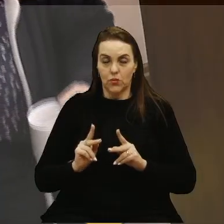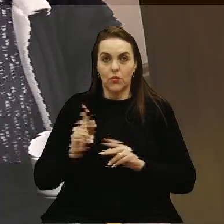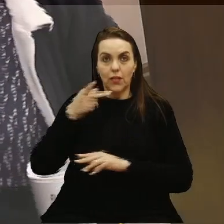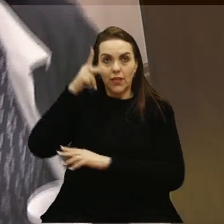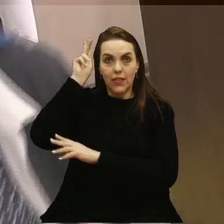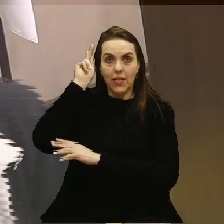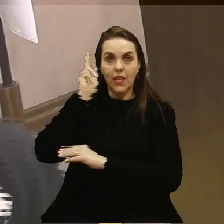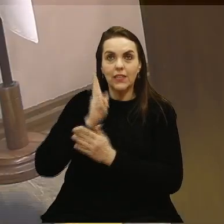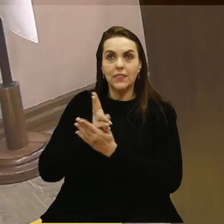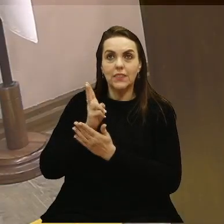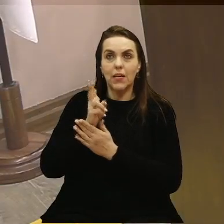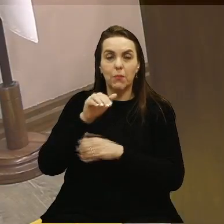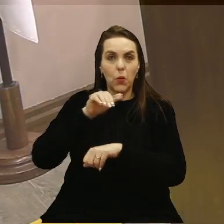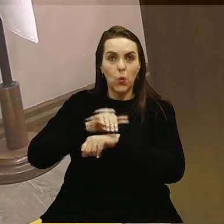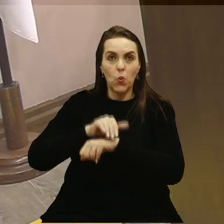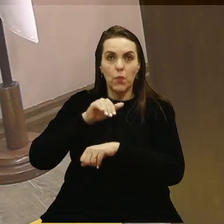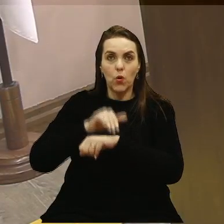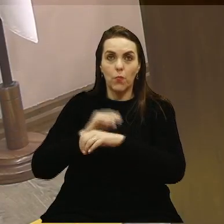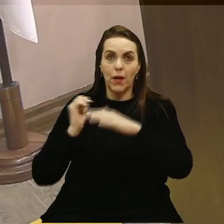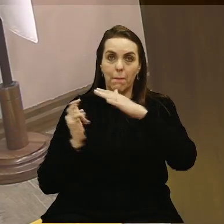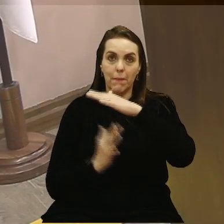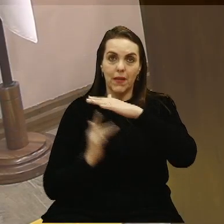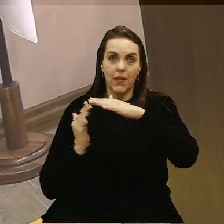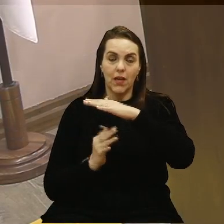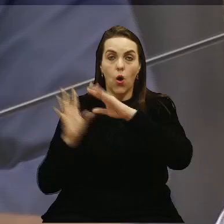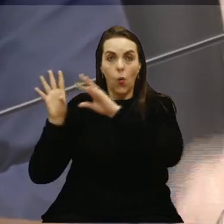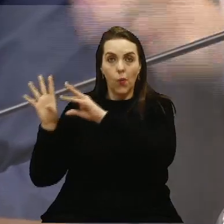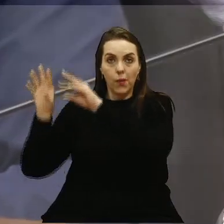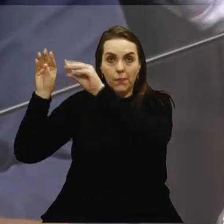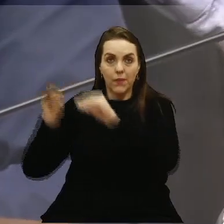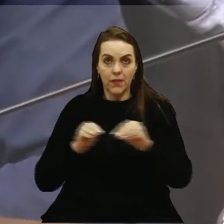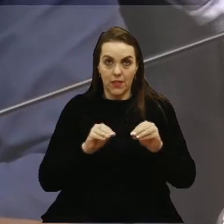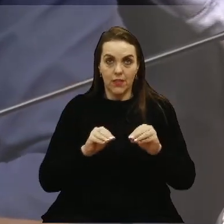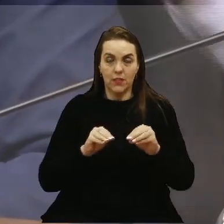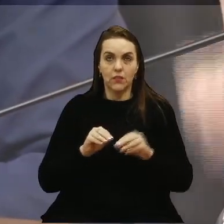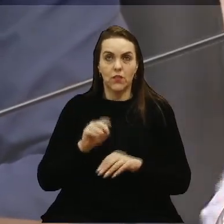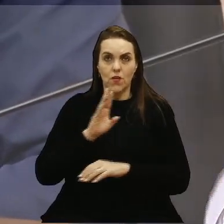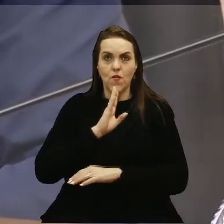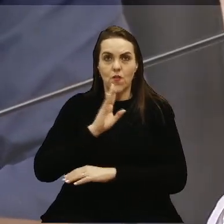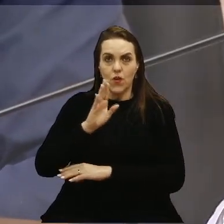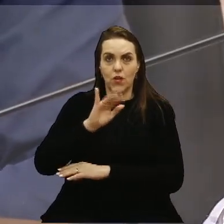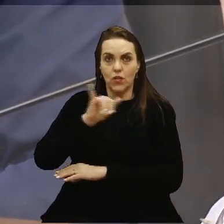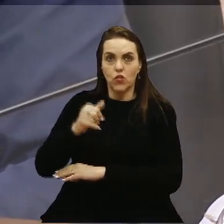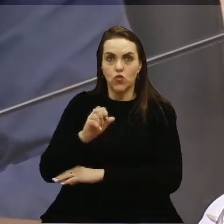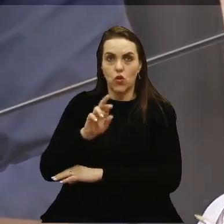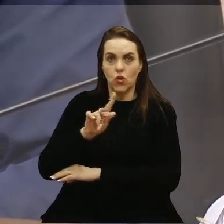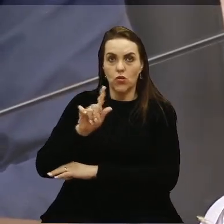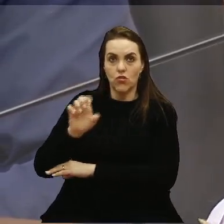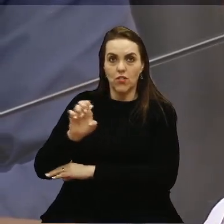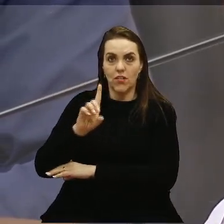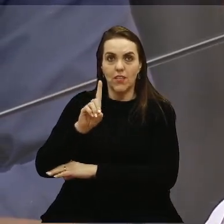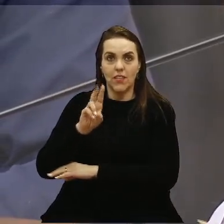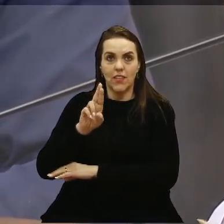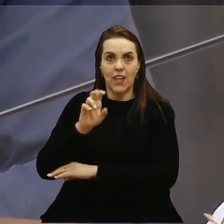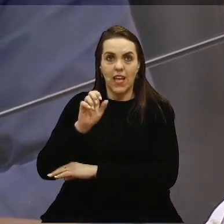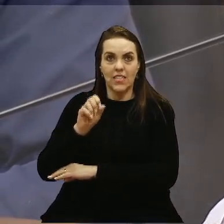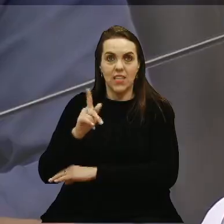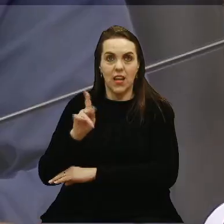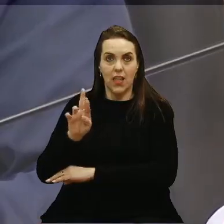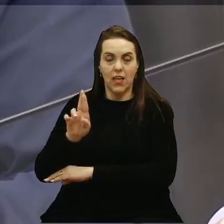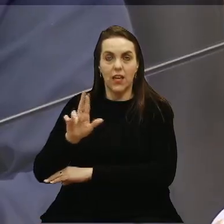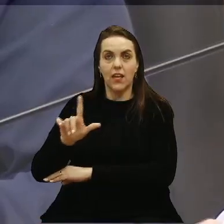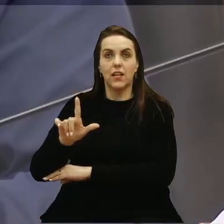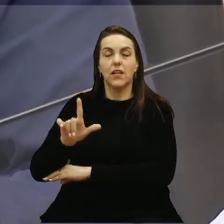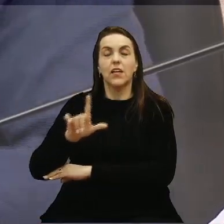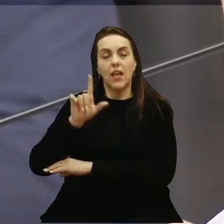que sempre culpa é do imigrante ou do migrante. O senhor conhece Jorge Drexler, presidente? Fala que estamos vivos porque